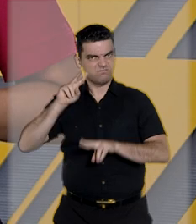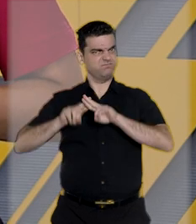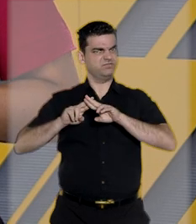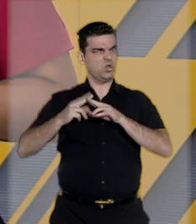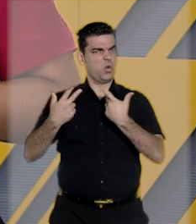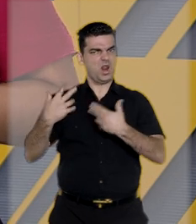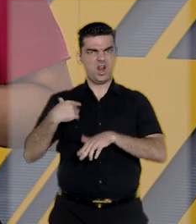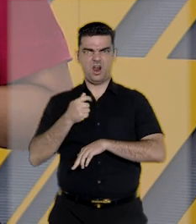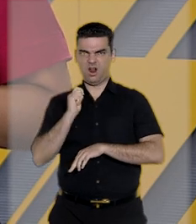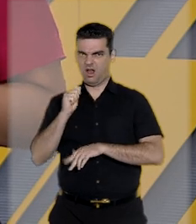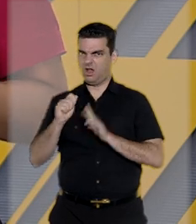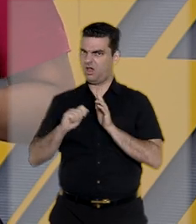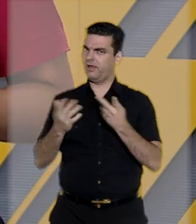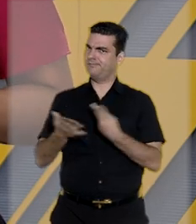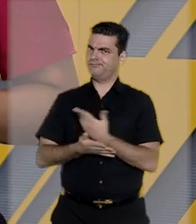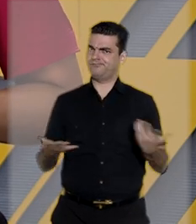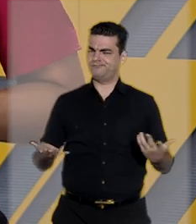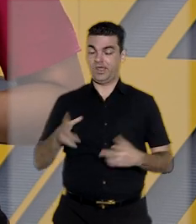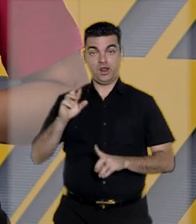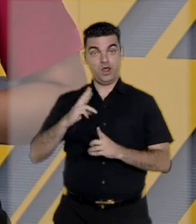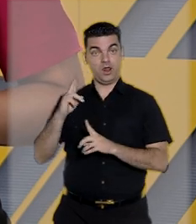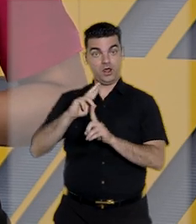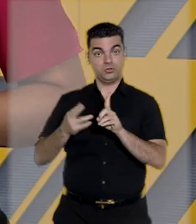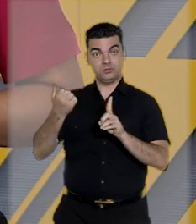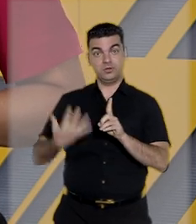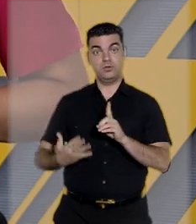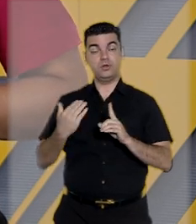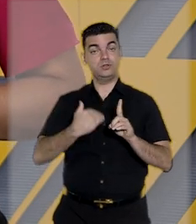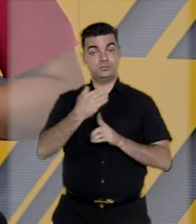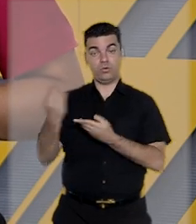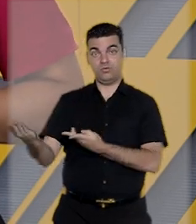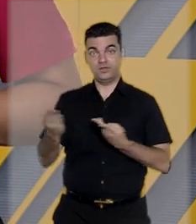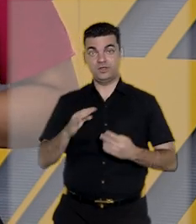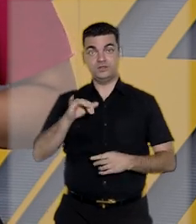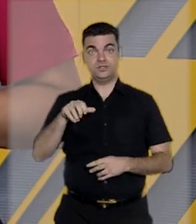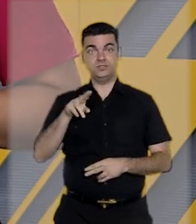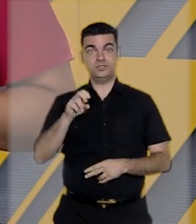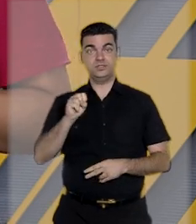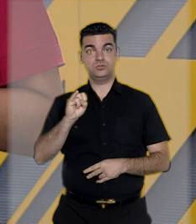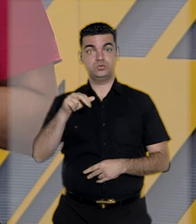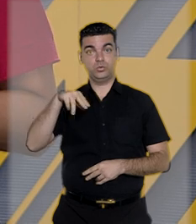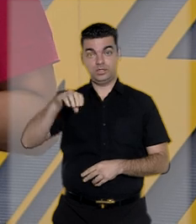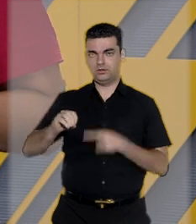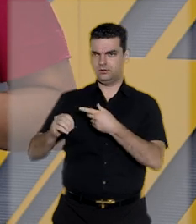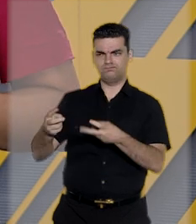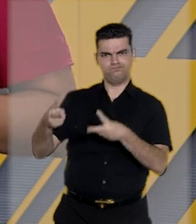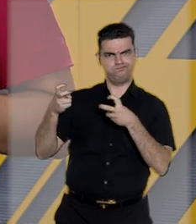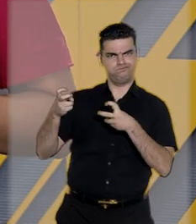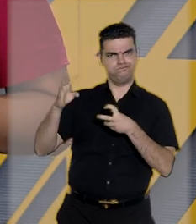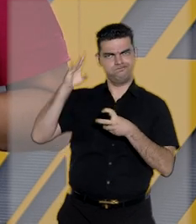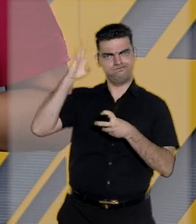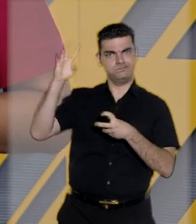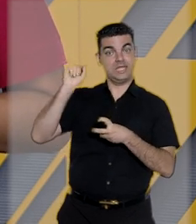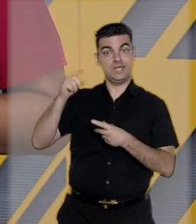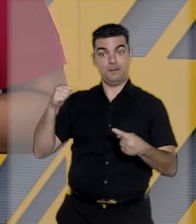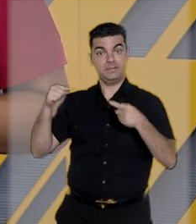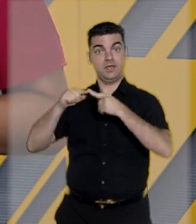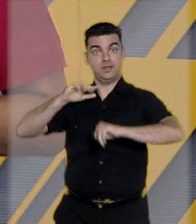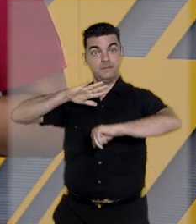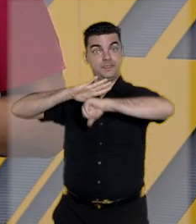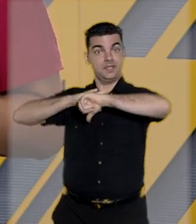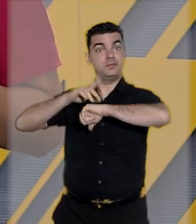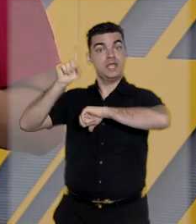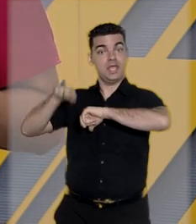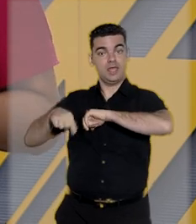prisão por posse de droga. O relator do caso, desembargador convocado Jesuíno Rissato, observou que para a configuração